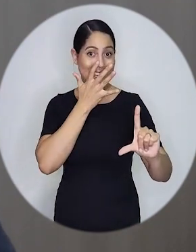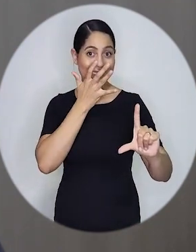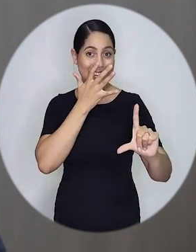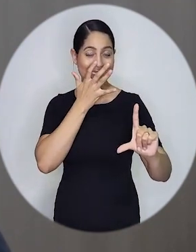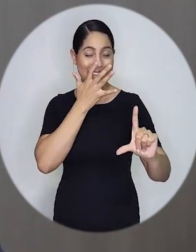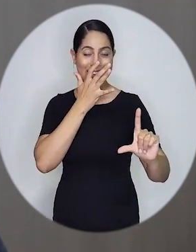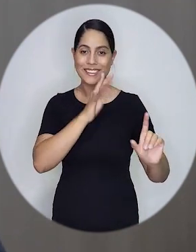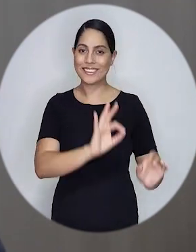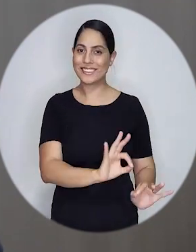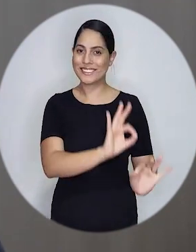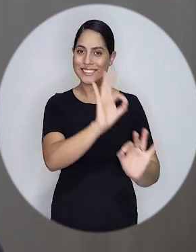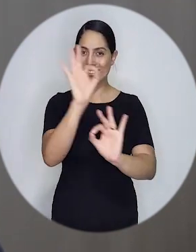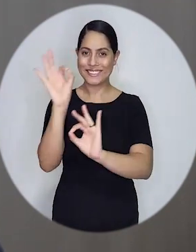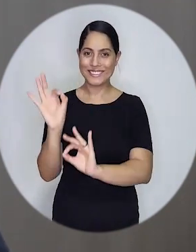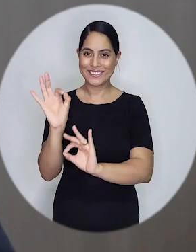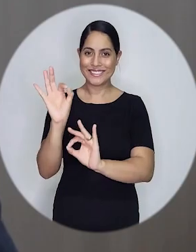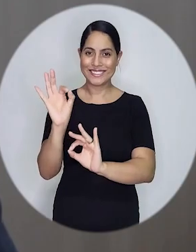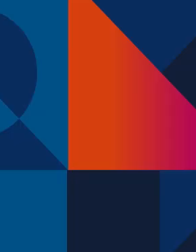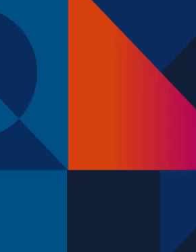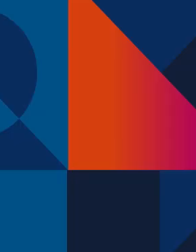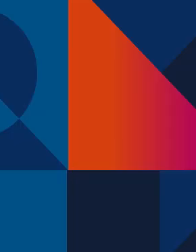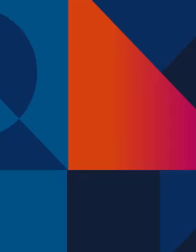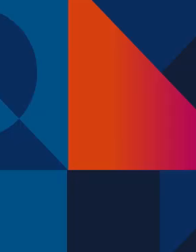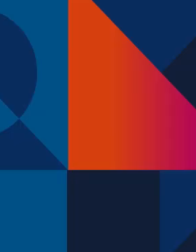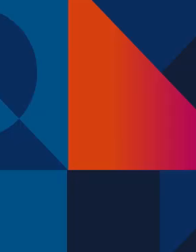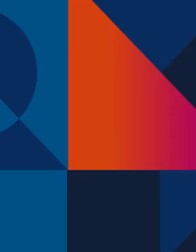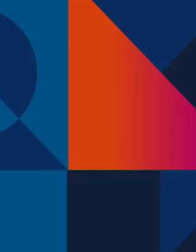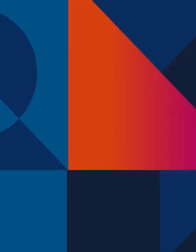convidado, então fique com a gente, já estamos no ar.